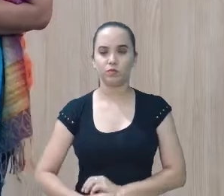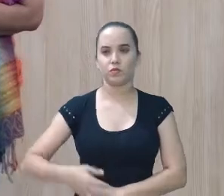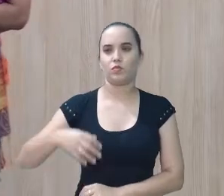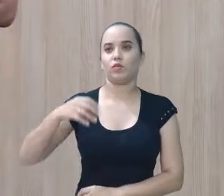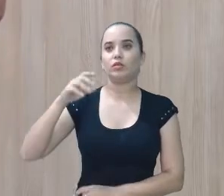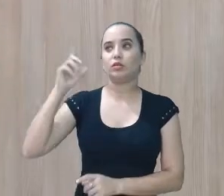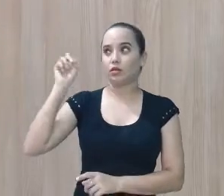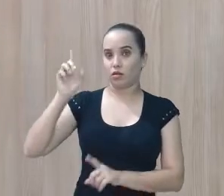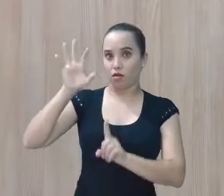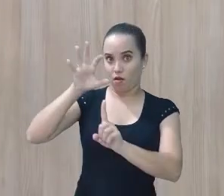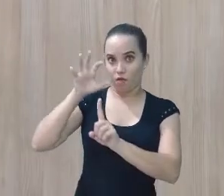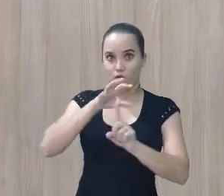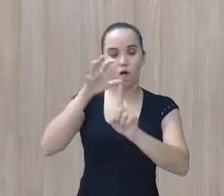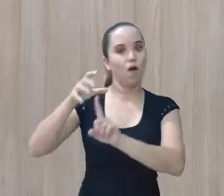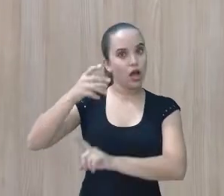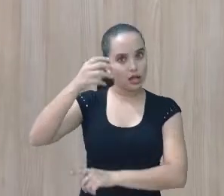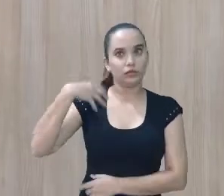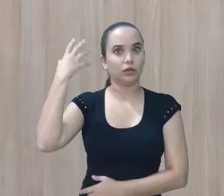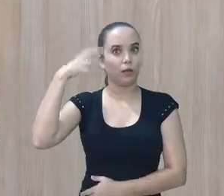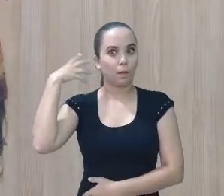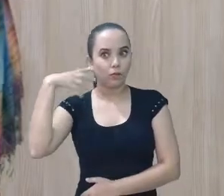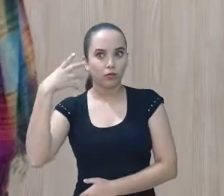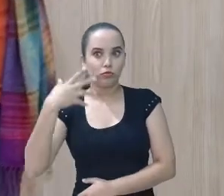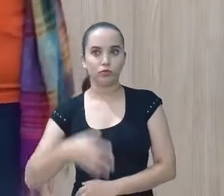Classicismo na música.